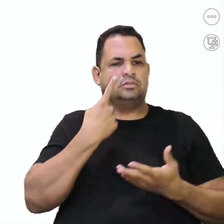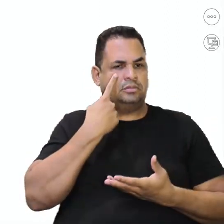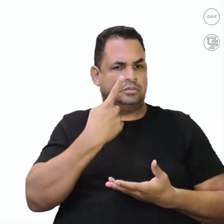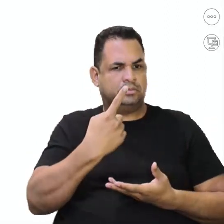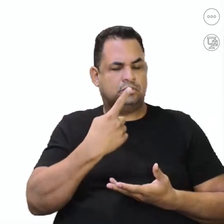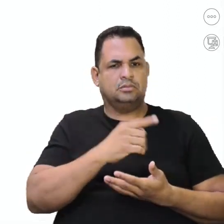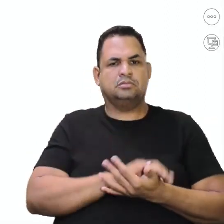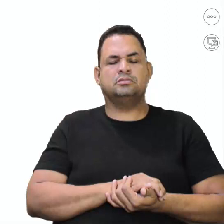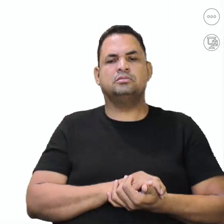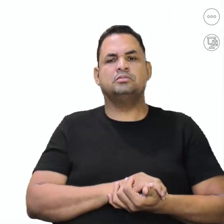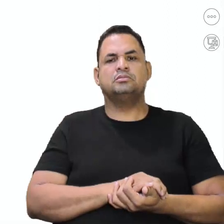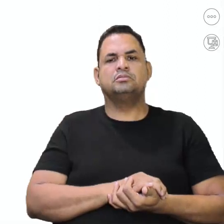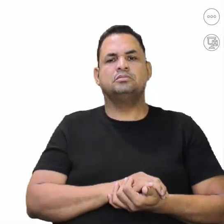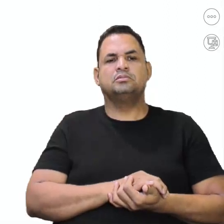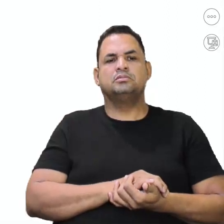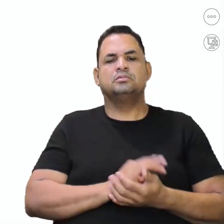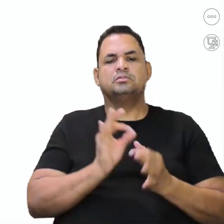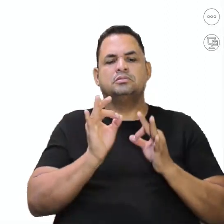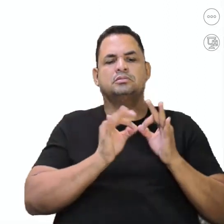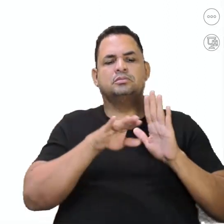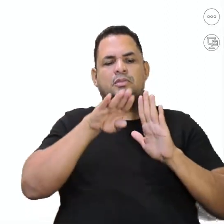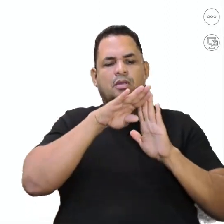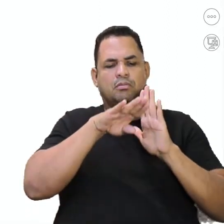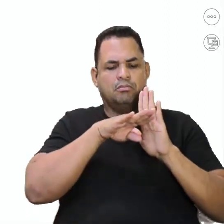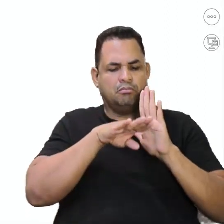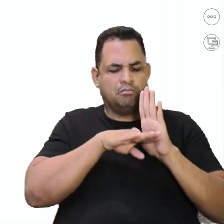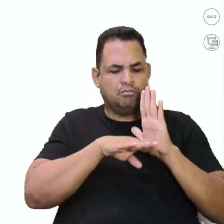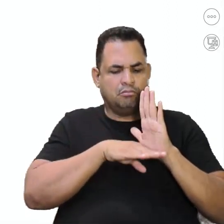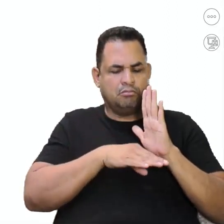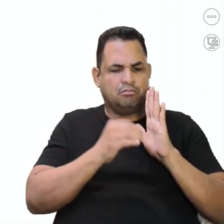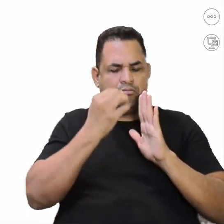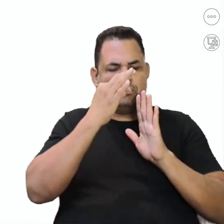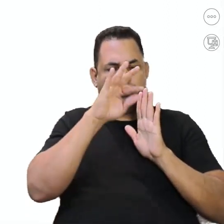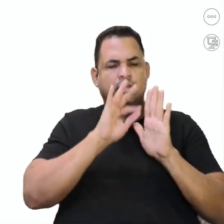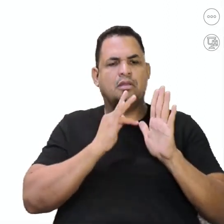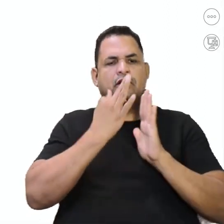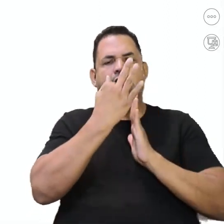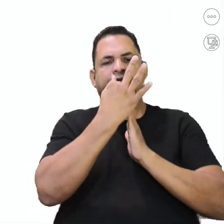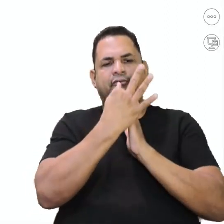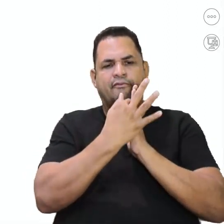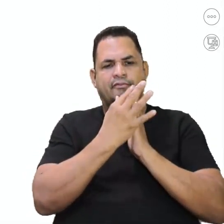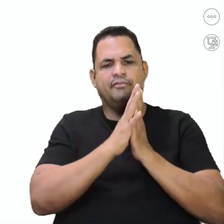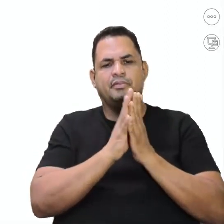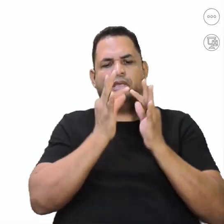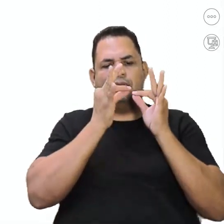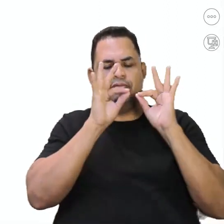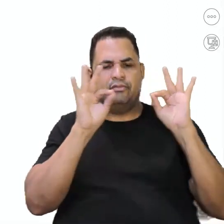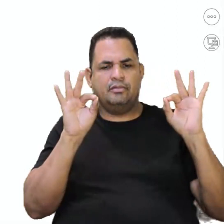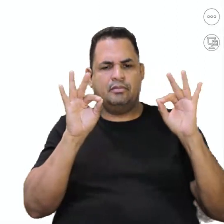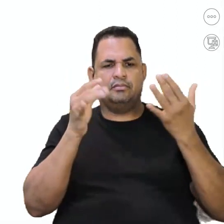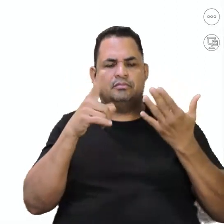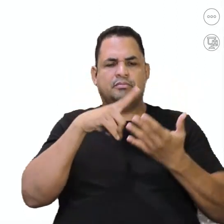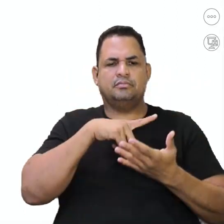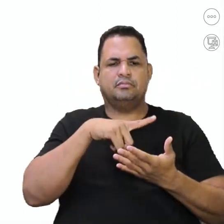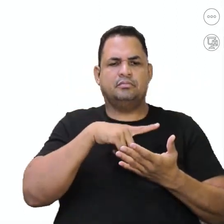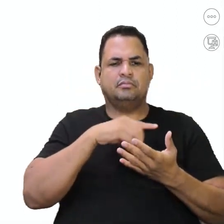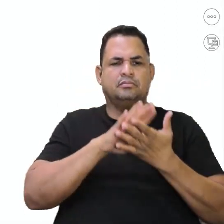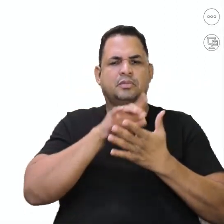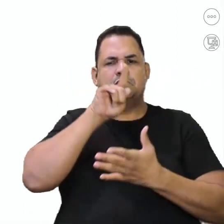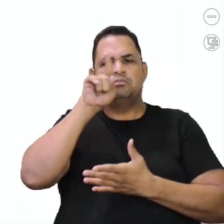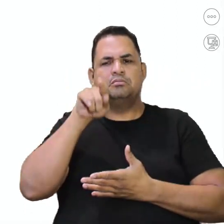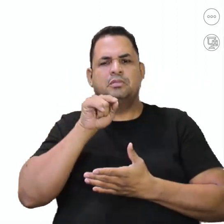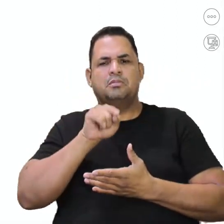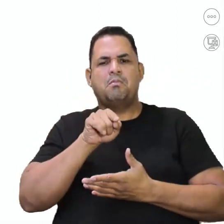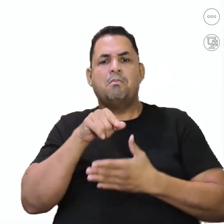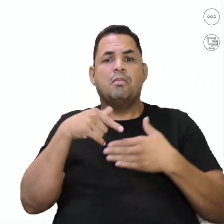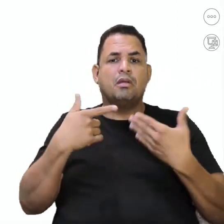vê no layout lá, um abaixo do outro, as frases, e sendo que um sempre tem uma interrogação